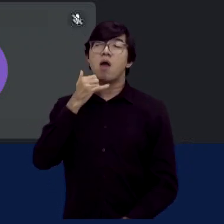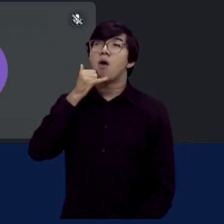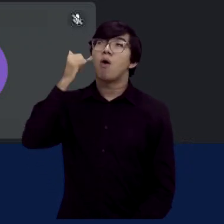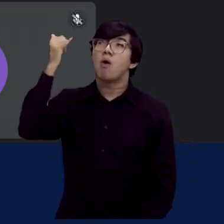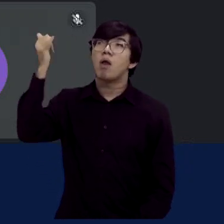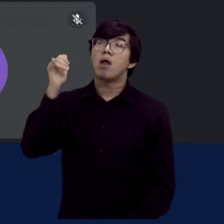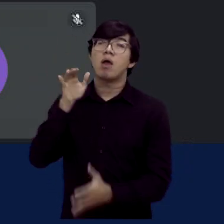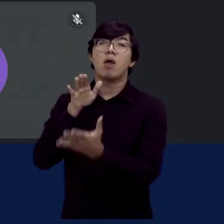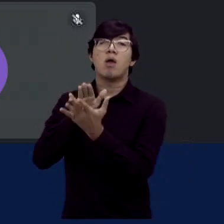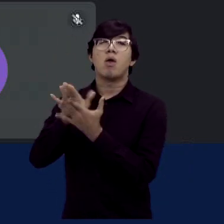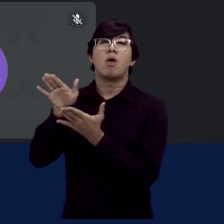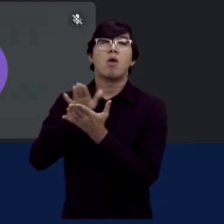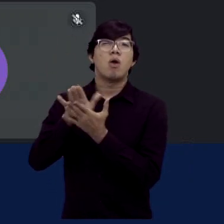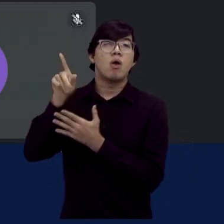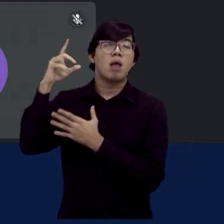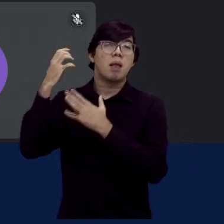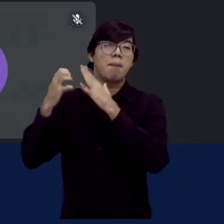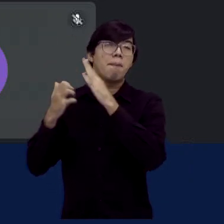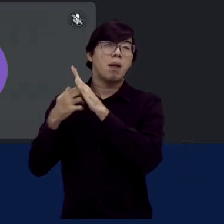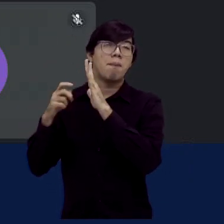Qual vai ser o público?